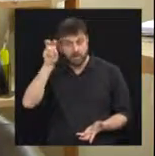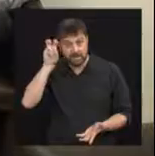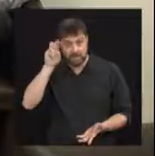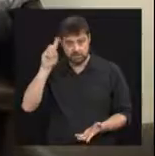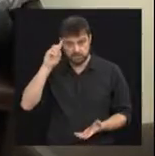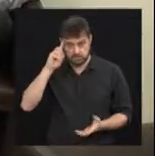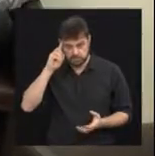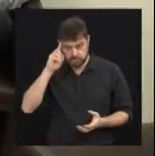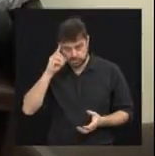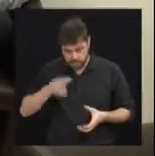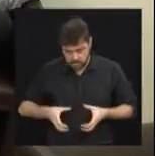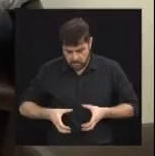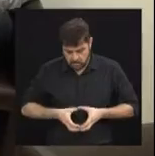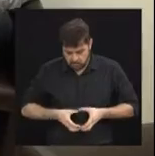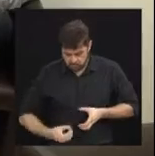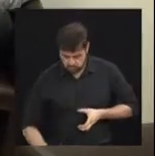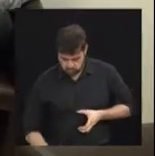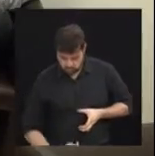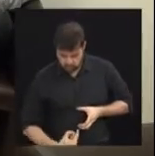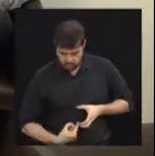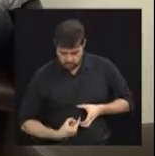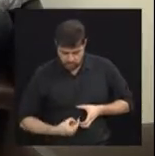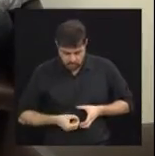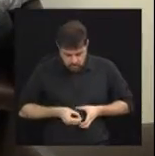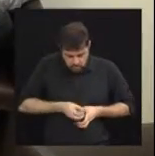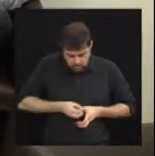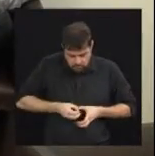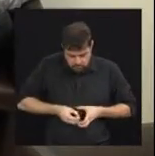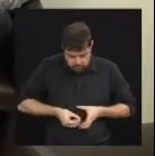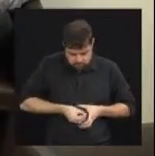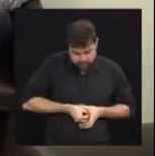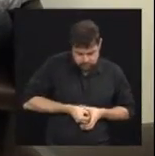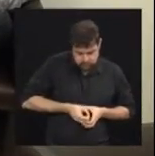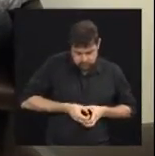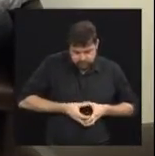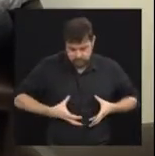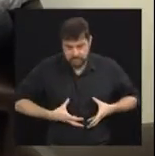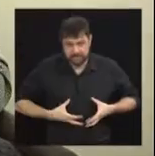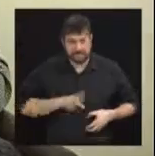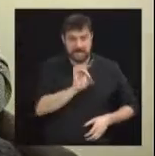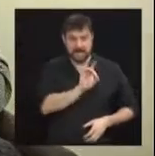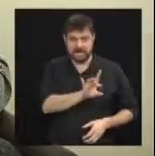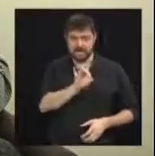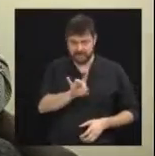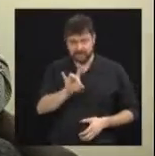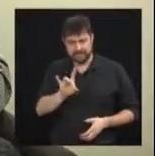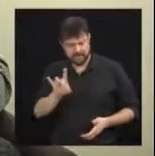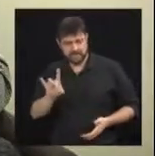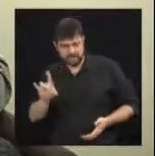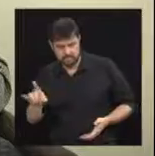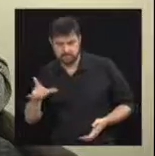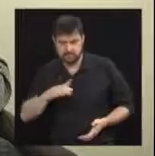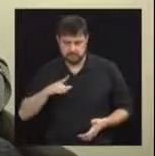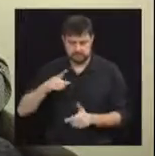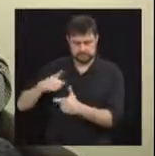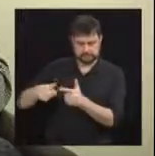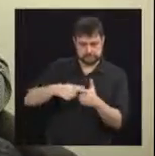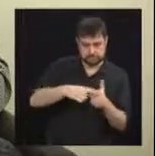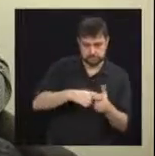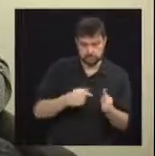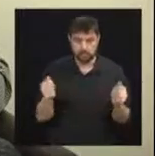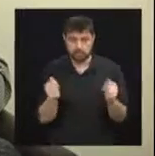embriões, eles são transferidos novamente para dentro do útero da mulher. Cada caso é um caso e aí é decidido